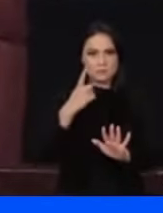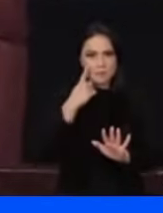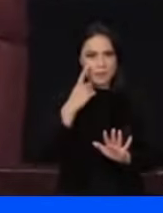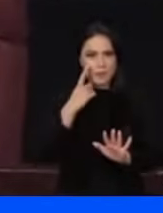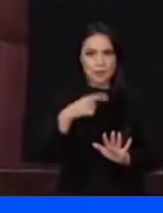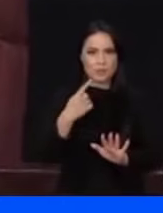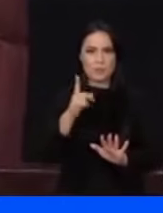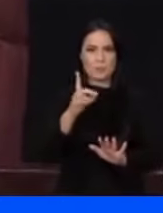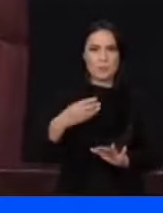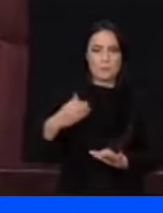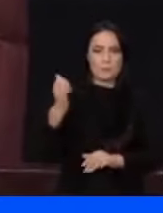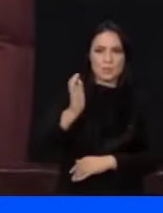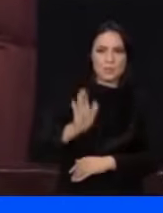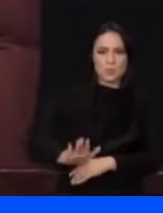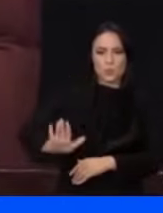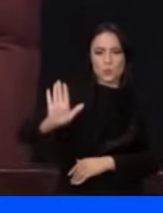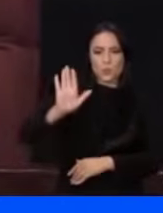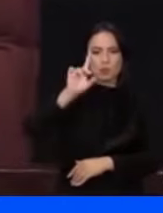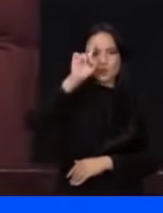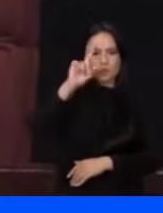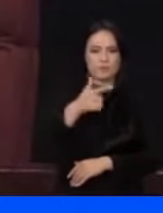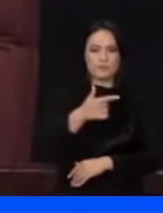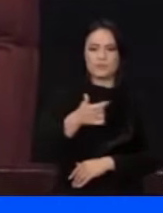estávamos no Brasil, no dia